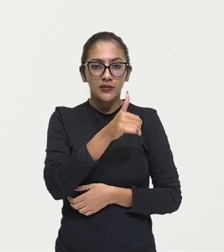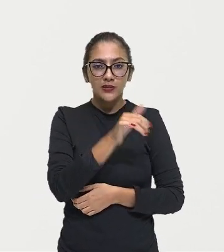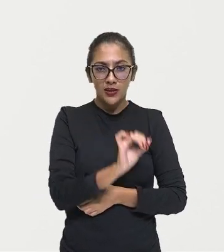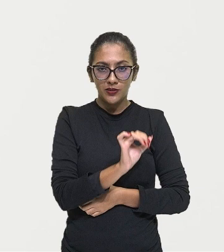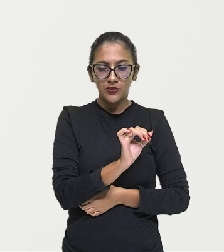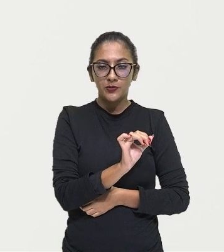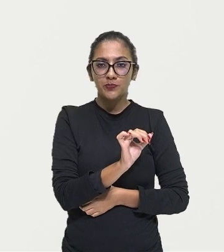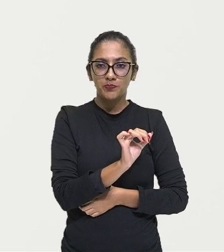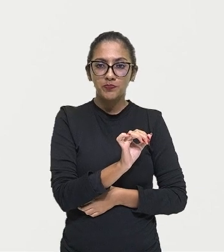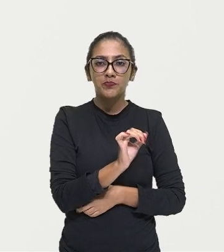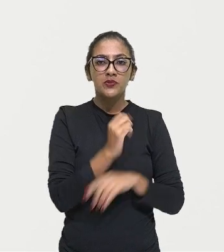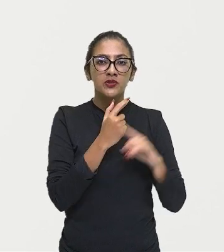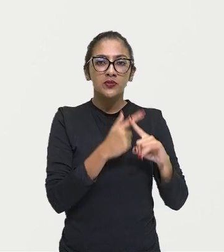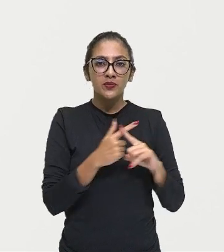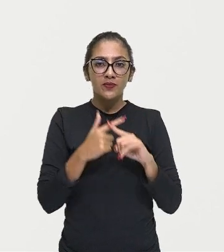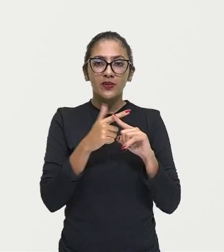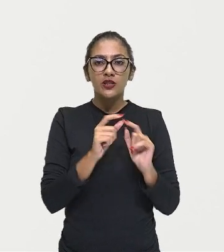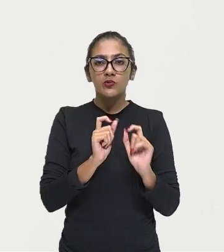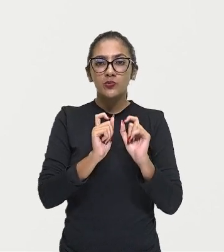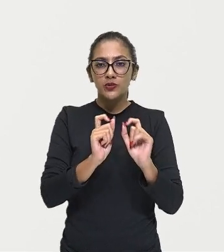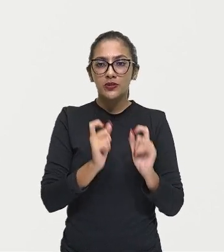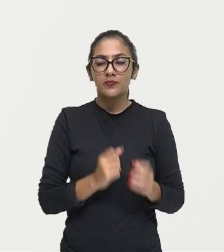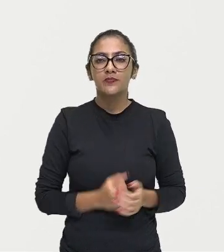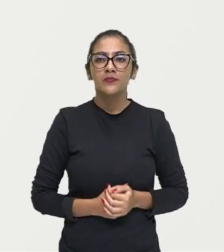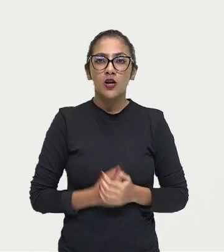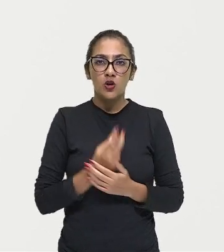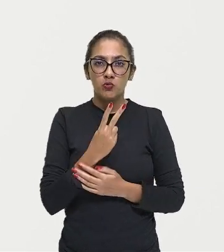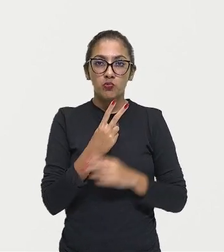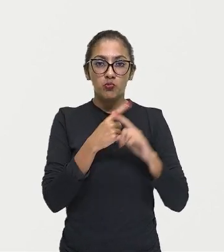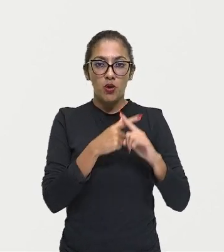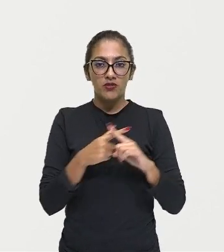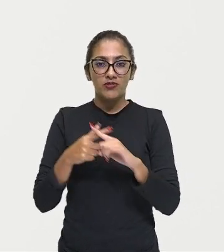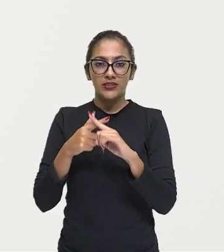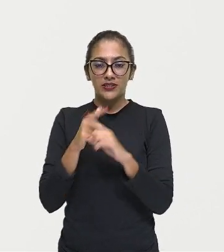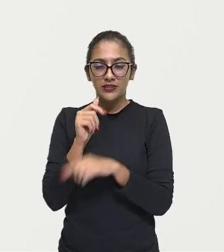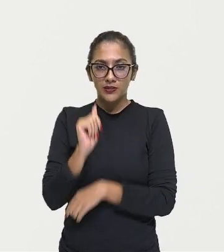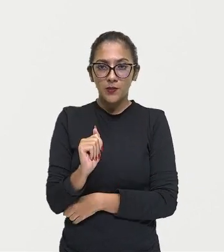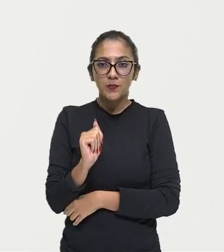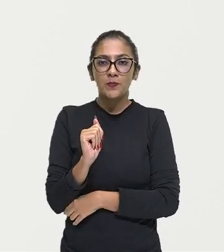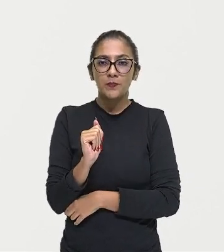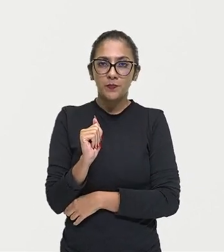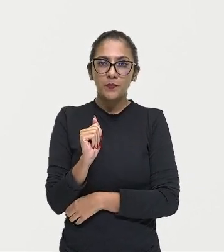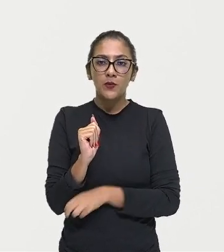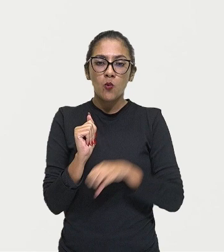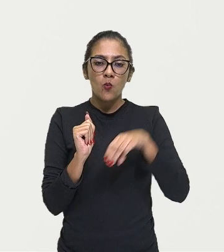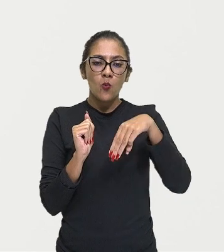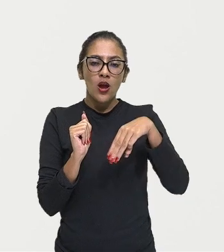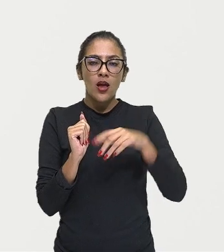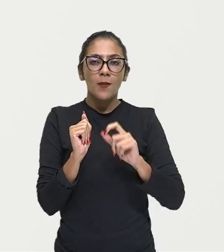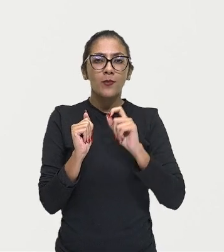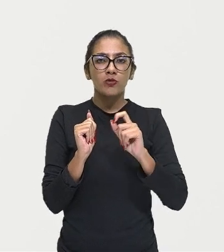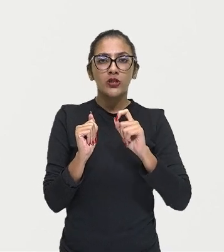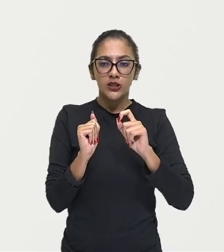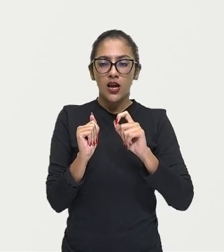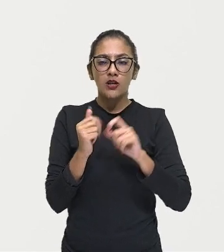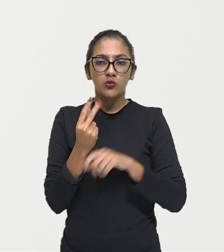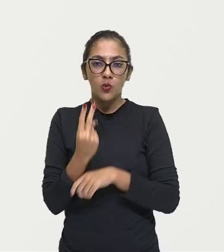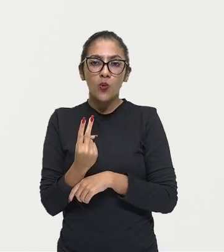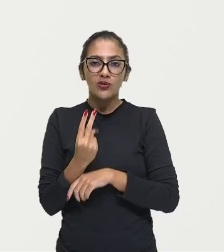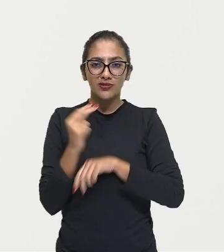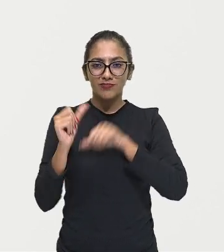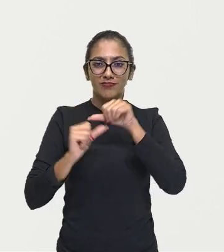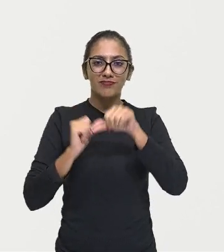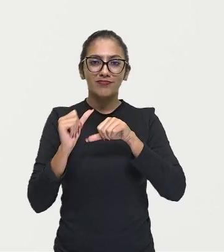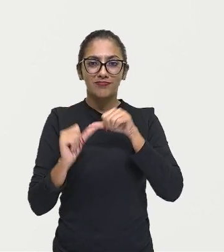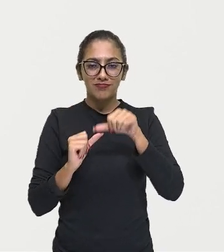10 vezes 2 vezes A. Quanto vale a massa? 2. E aqui já não é